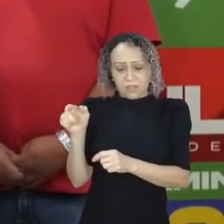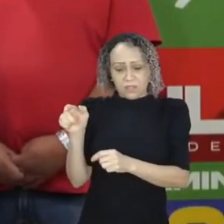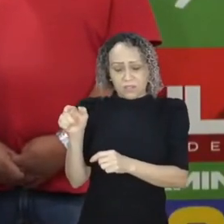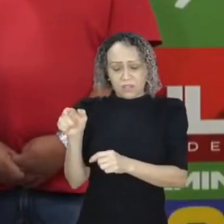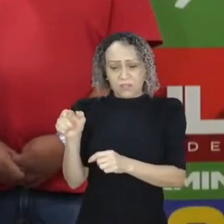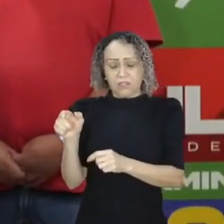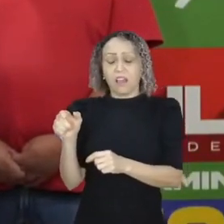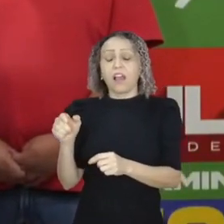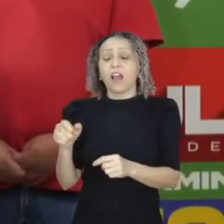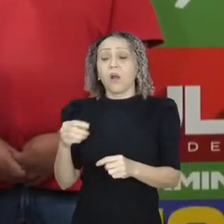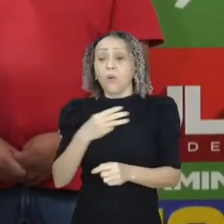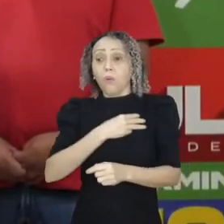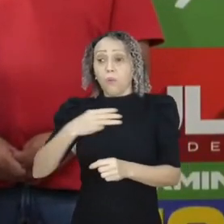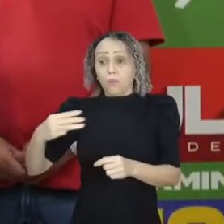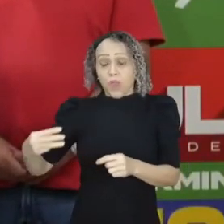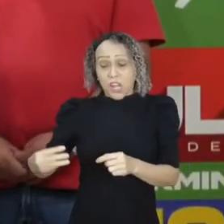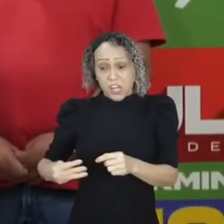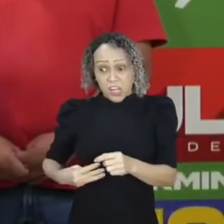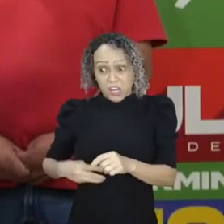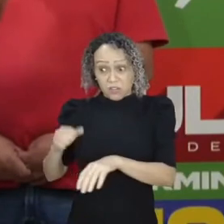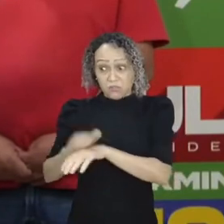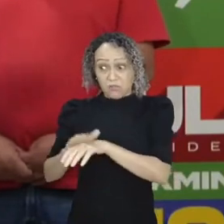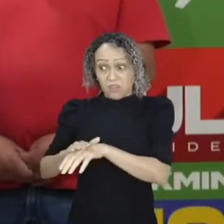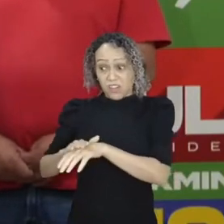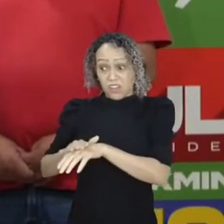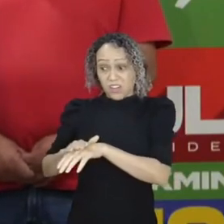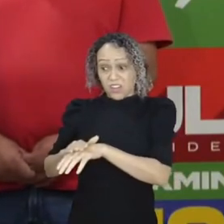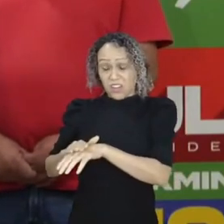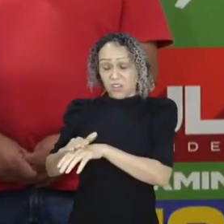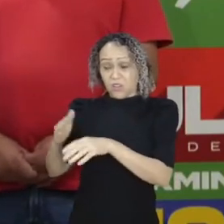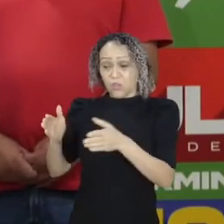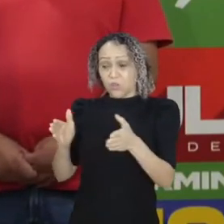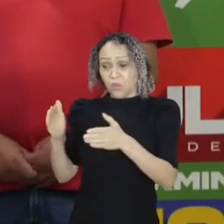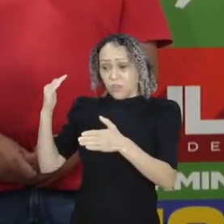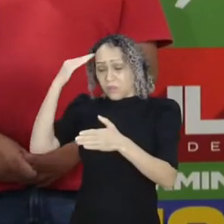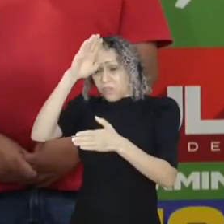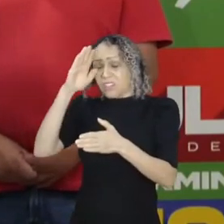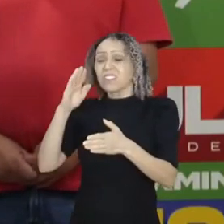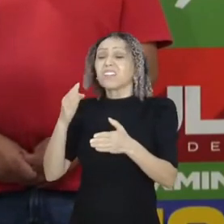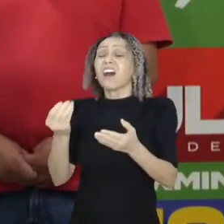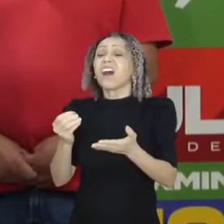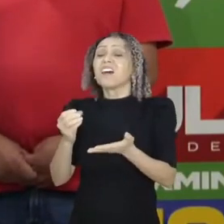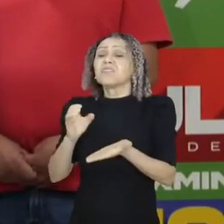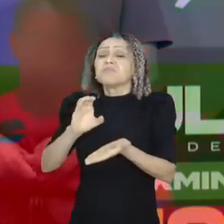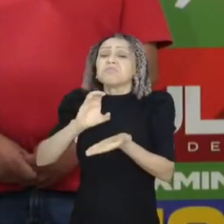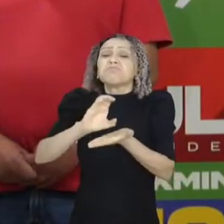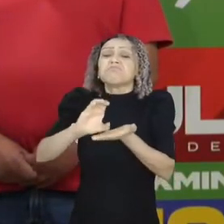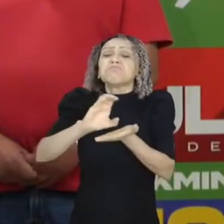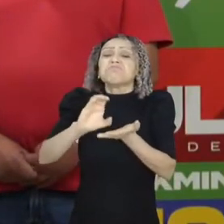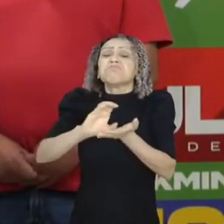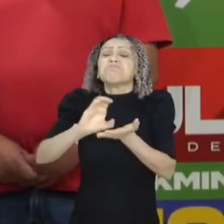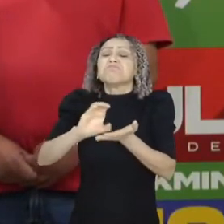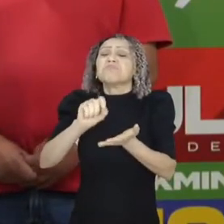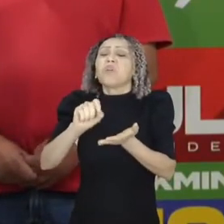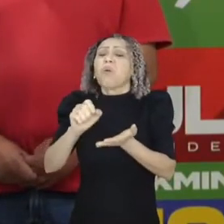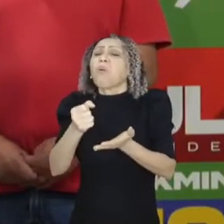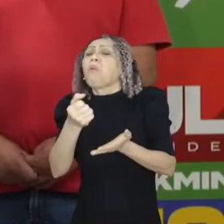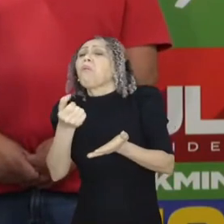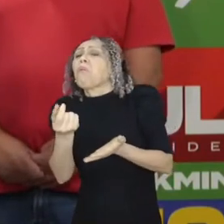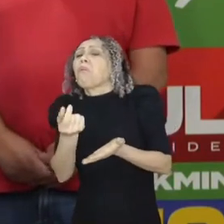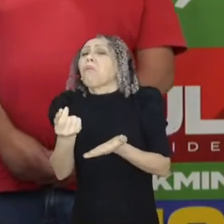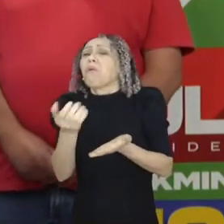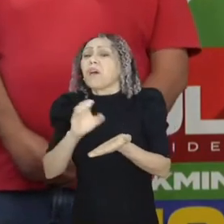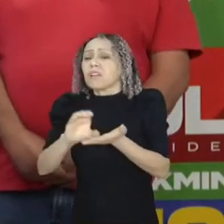era presidente e quando eu era ministro. Não tem termo de comparação, gente. A senadora Simone Tebet disse que vai se engajar na campanha, vai participar da campanha mas que ela não pode